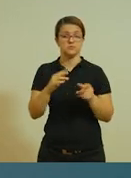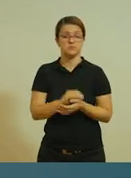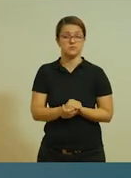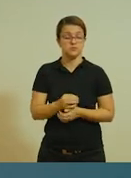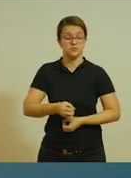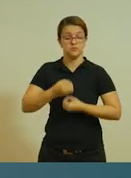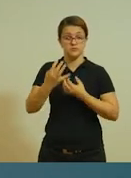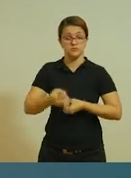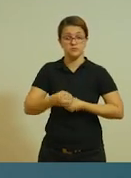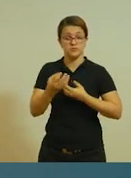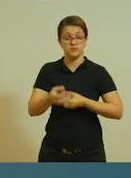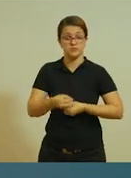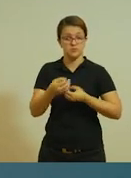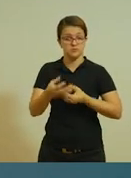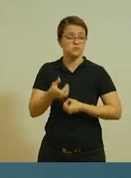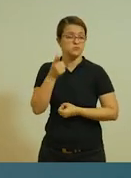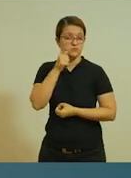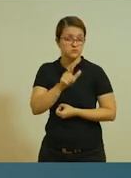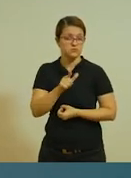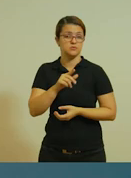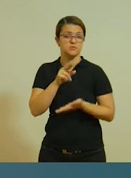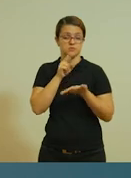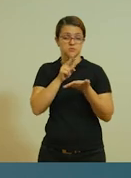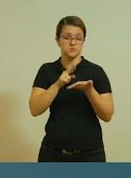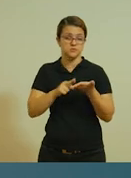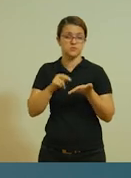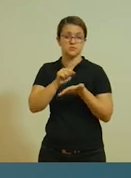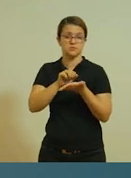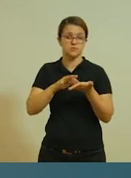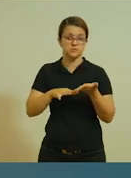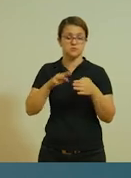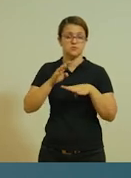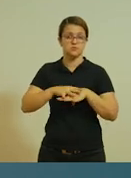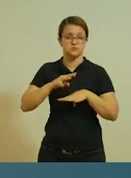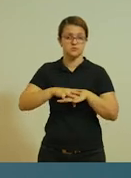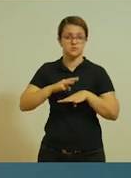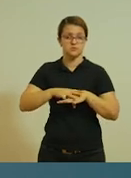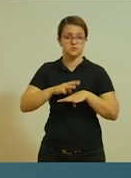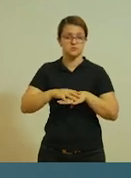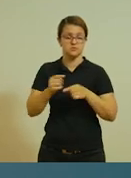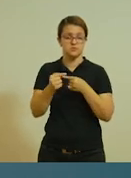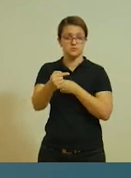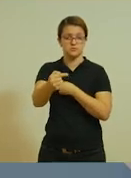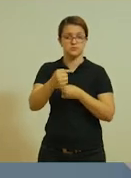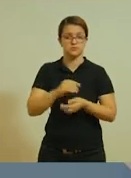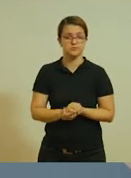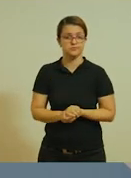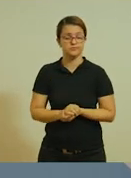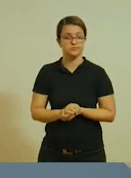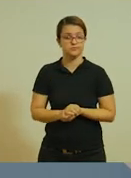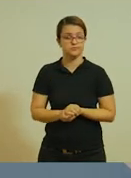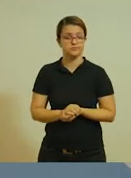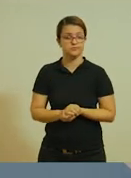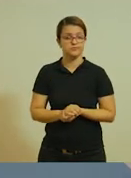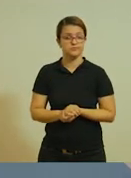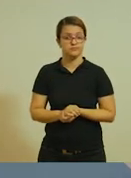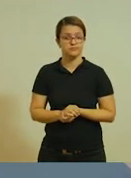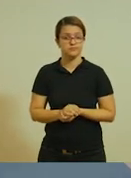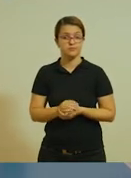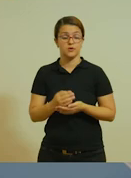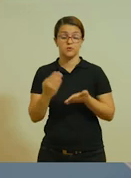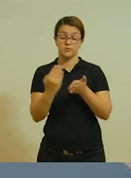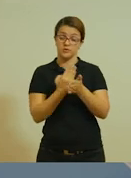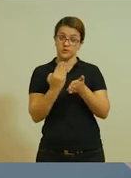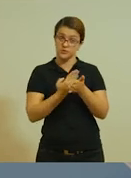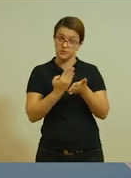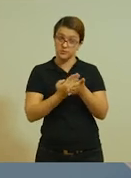base nessas informações, vocês conseguem realizar as atividades de matemática dessa semana. E é isso, pessoal.